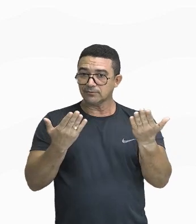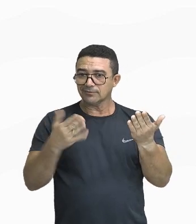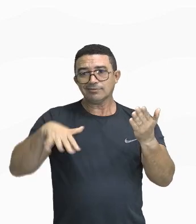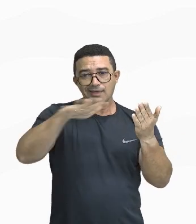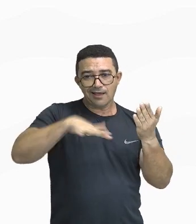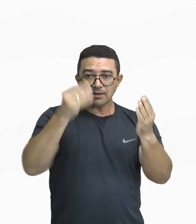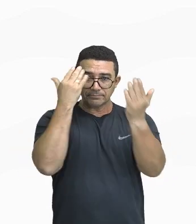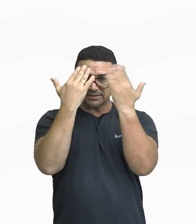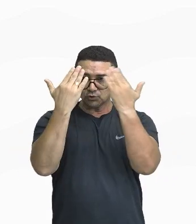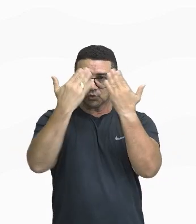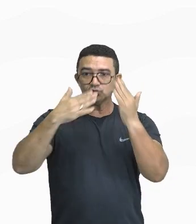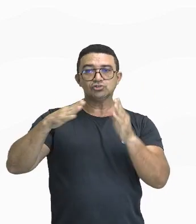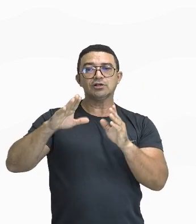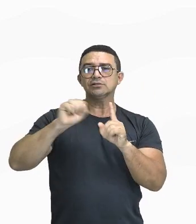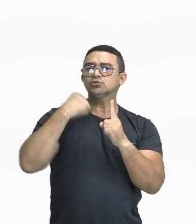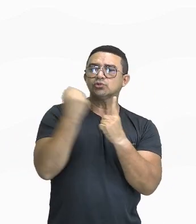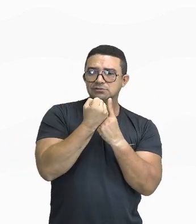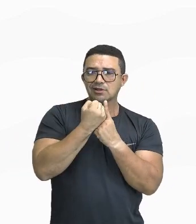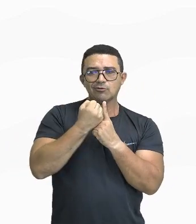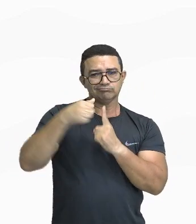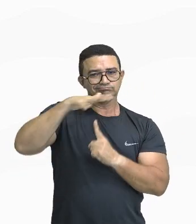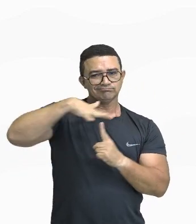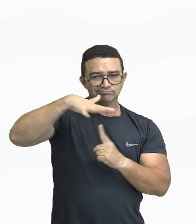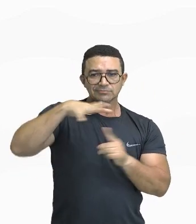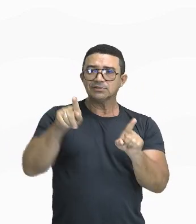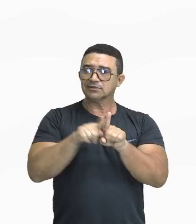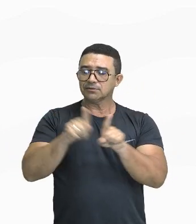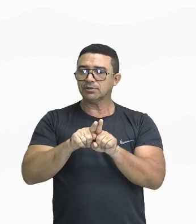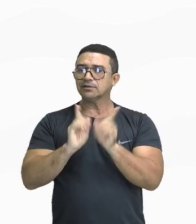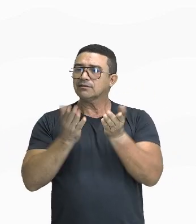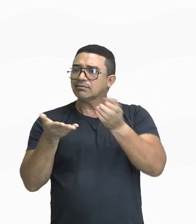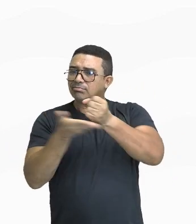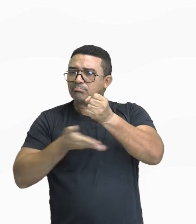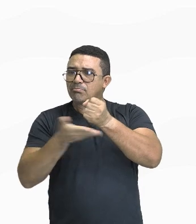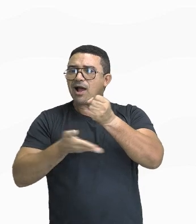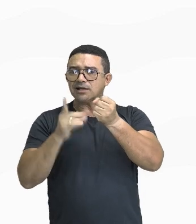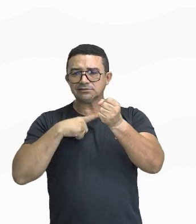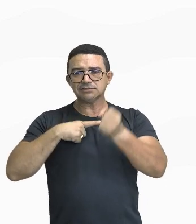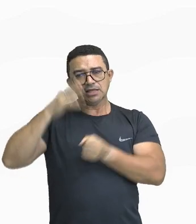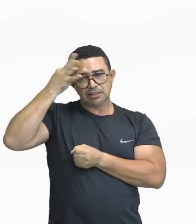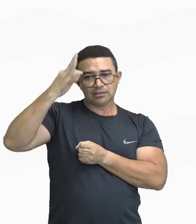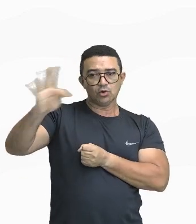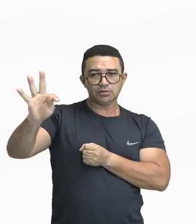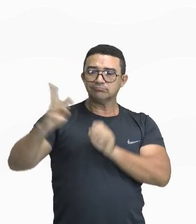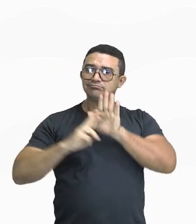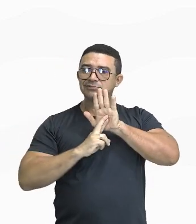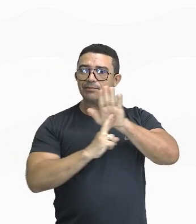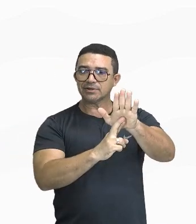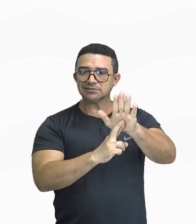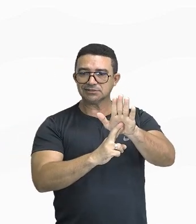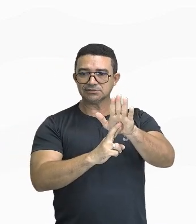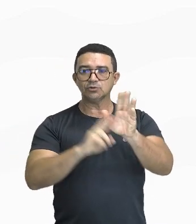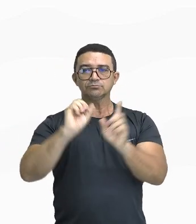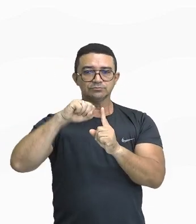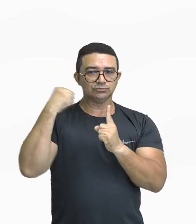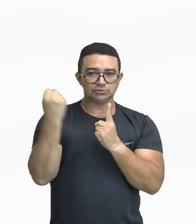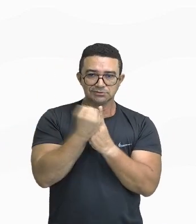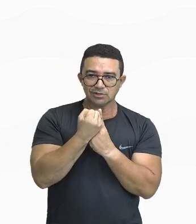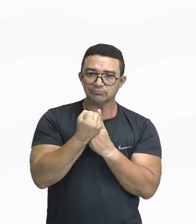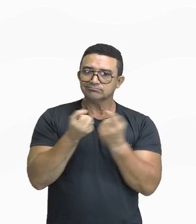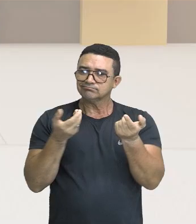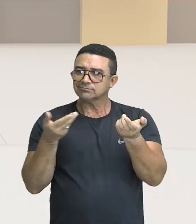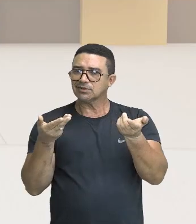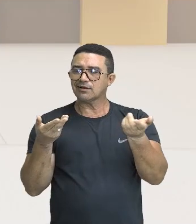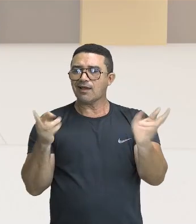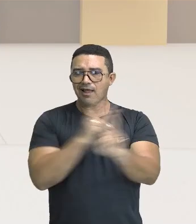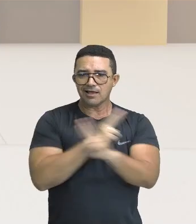psicologia social, que vai fundamentar esta base teórica de representação social, desta